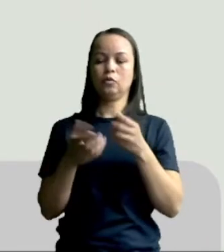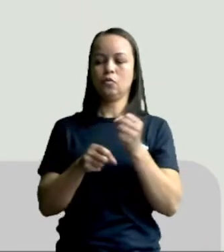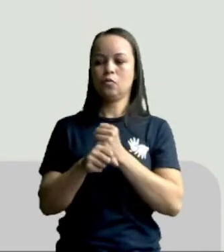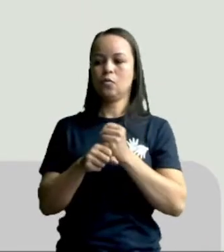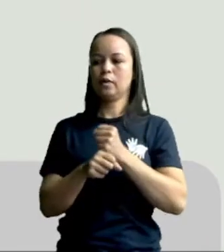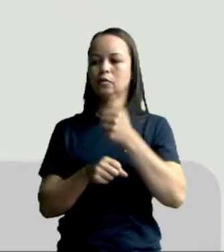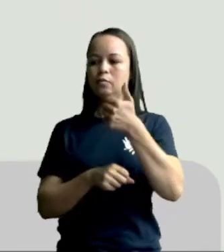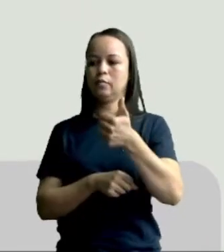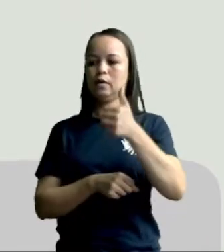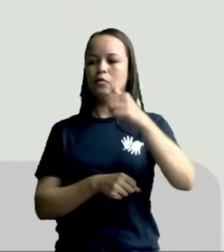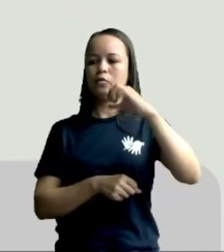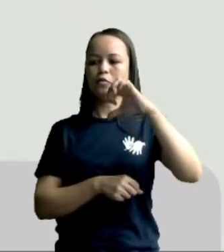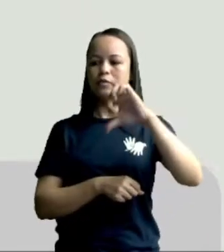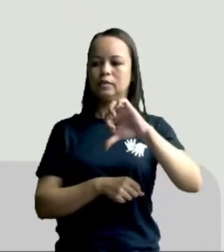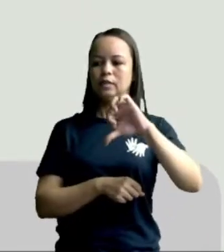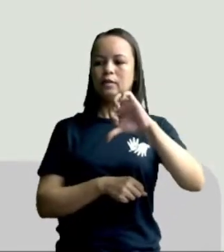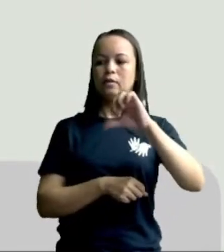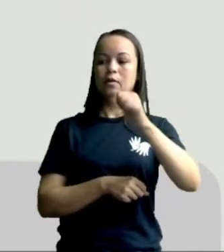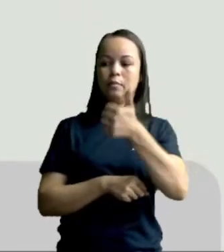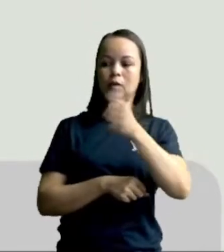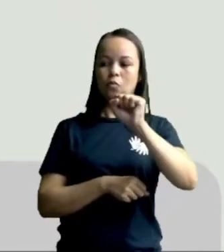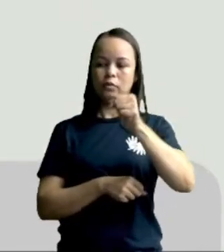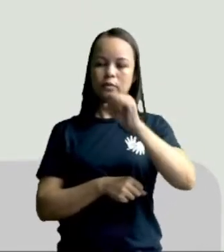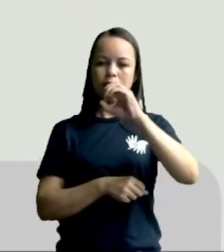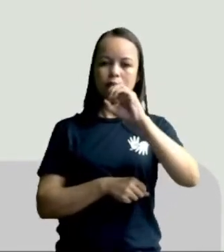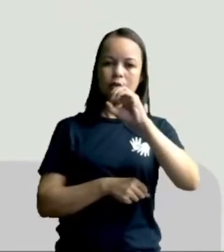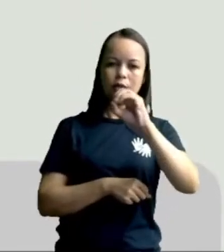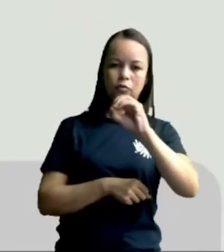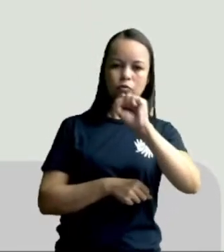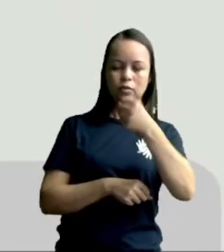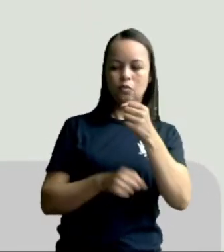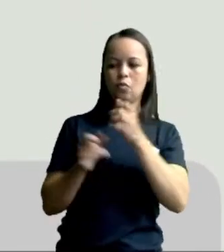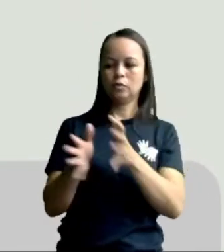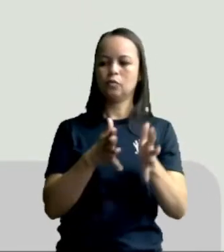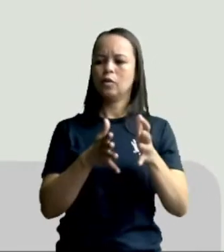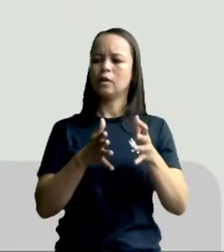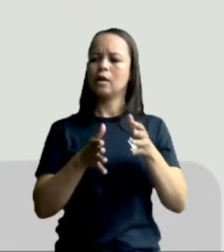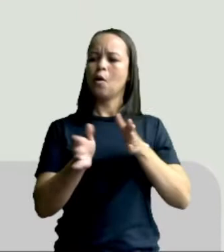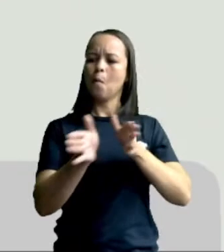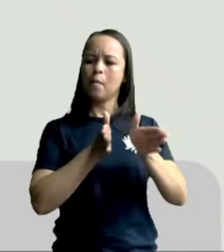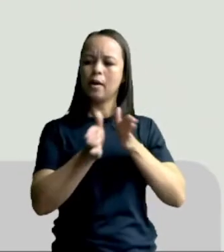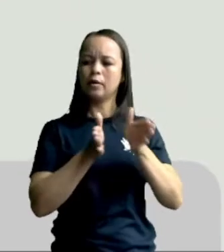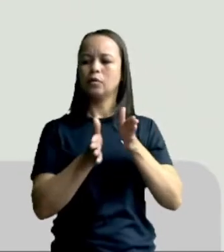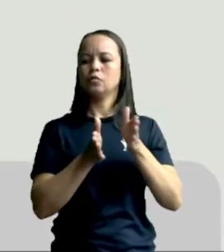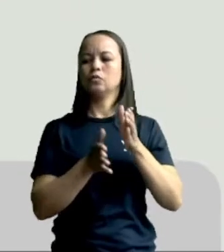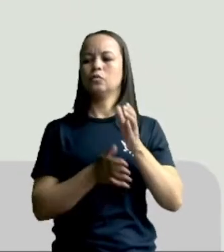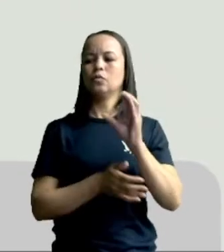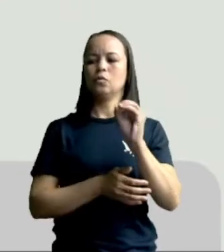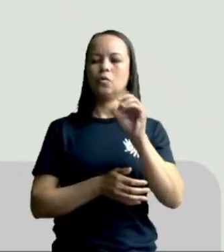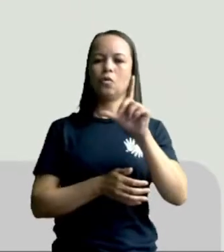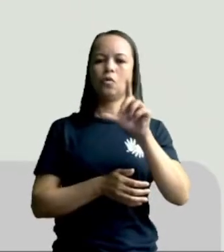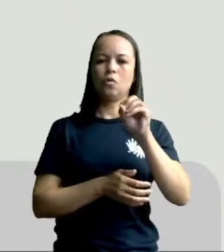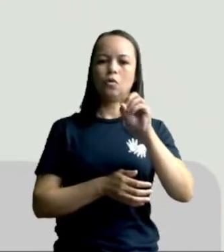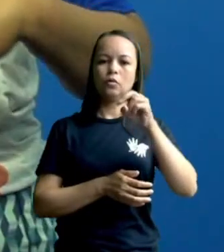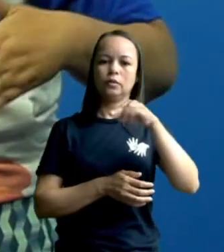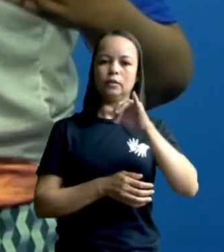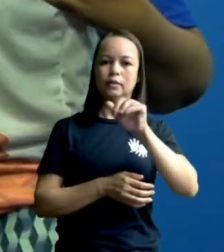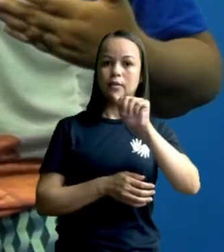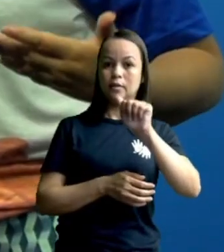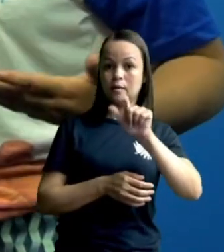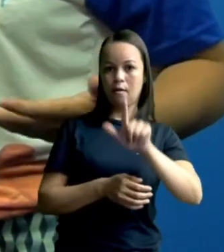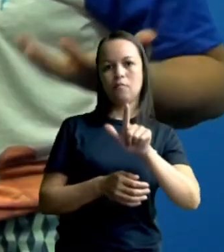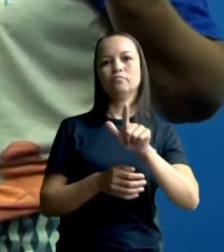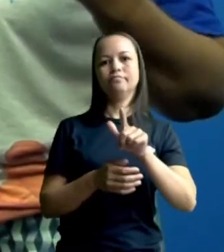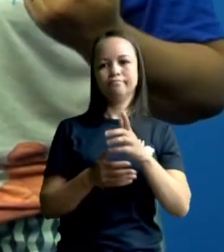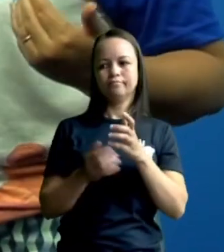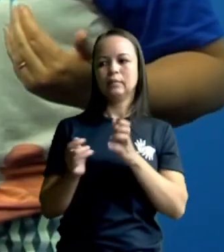foi o fim do monopólio comercial que existia durante o período colonial. Eita, então, aí tem muito mais